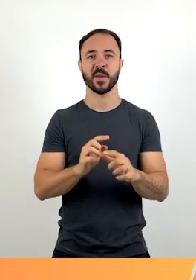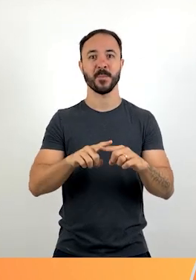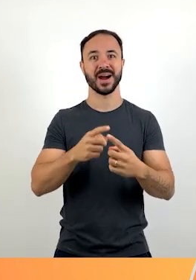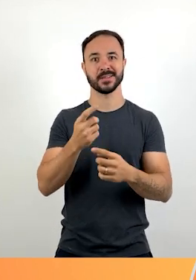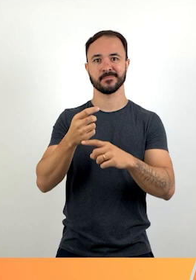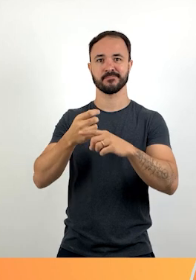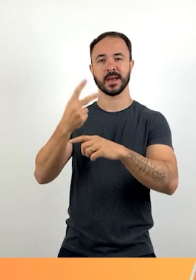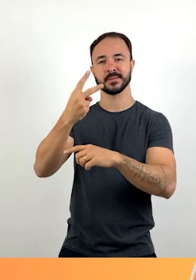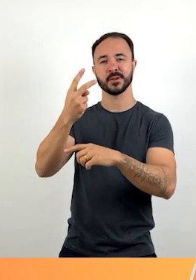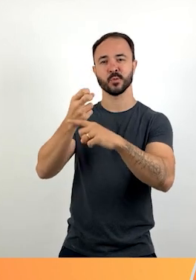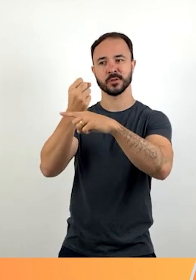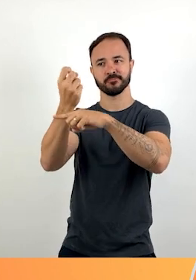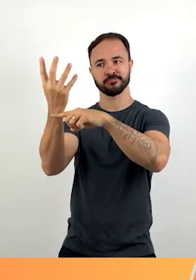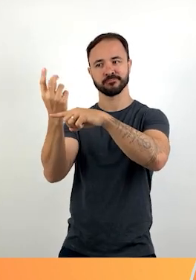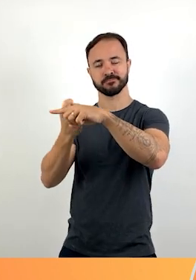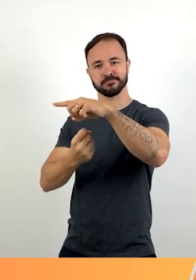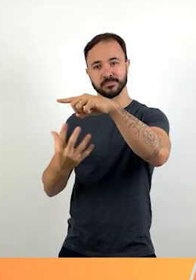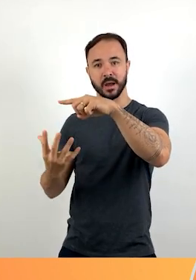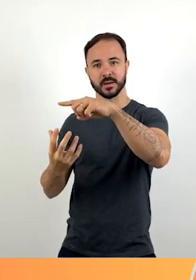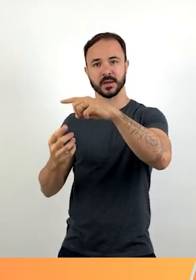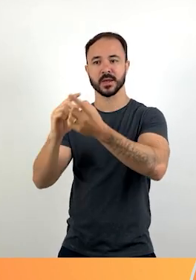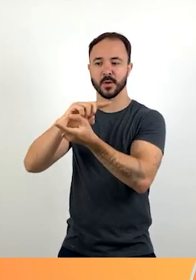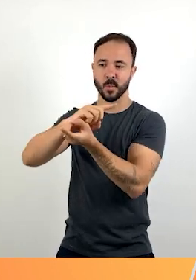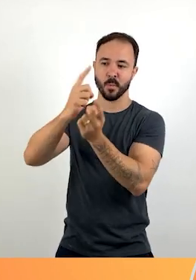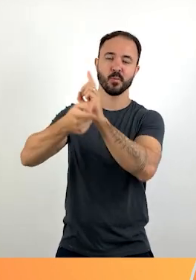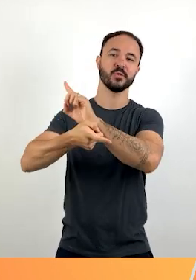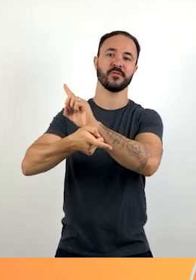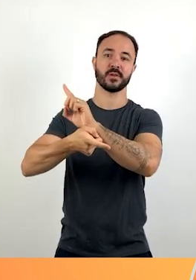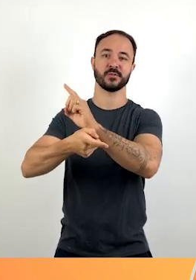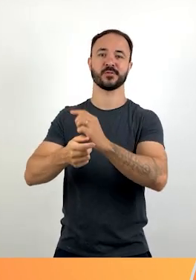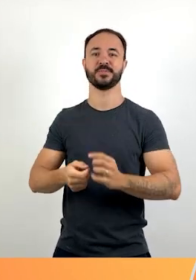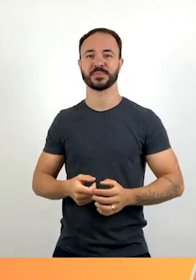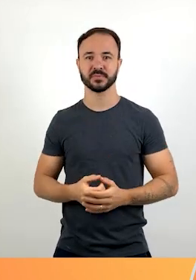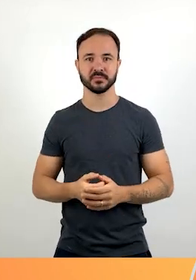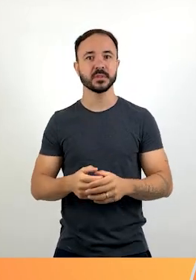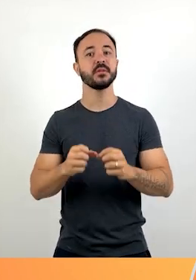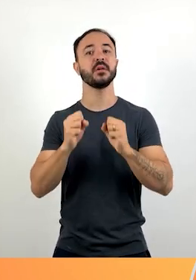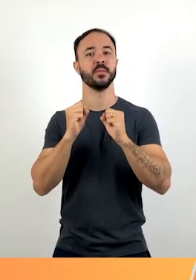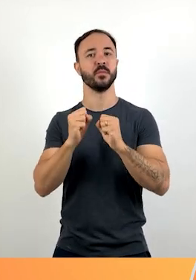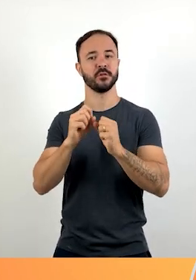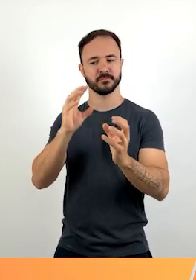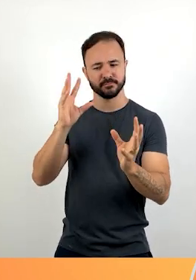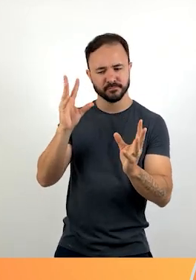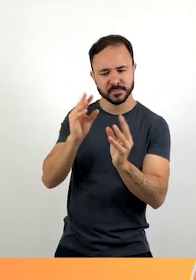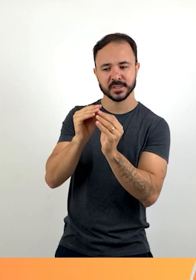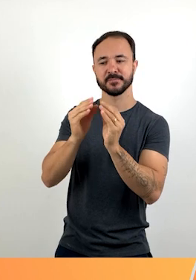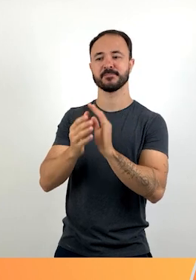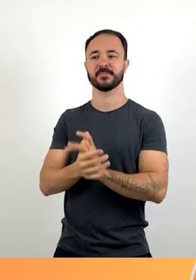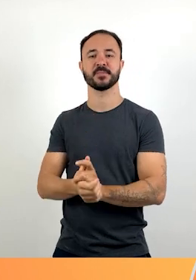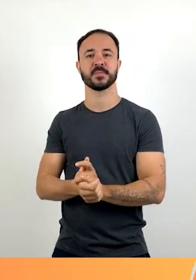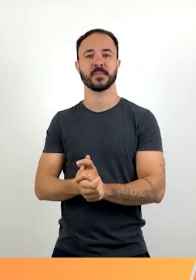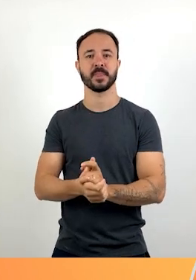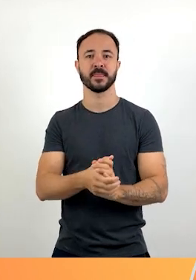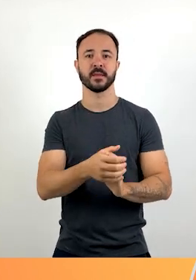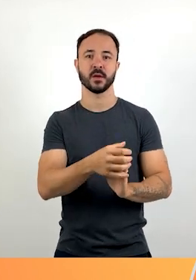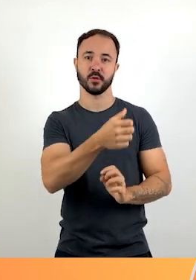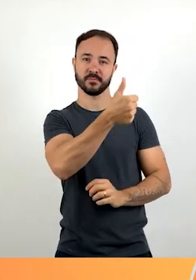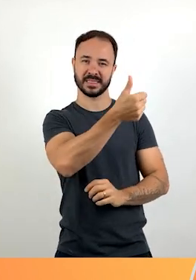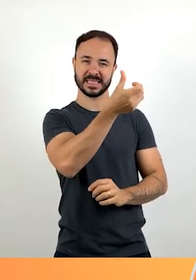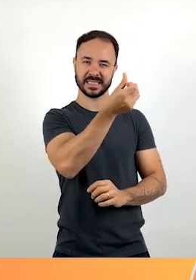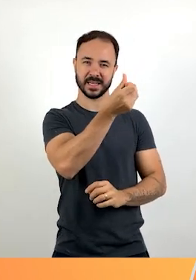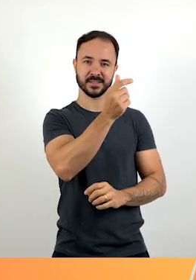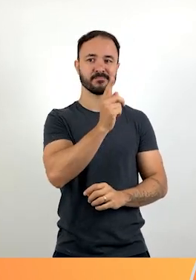da segunda. E novamente eu posso simplificar, né, esse 16 com esse 2, ou